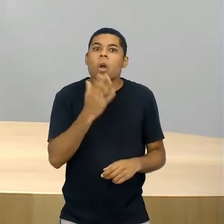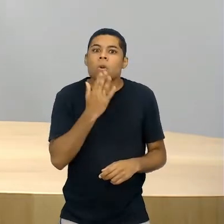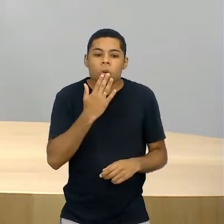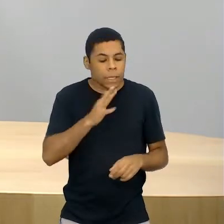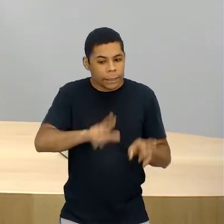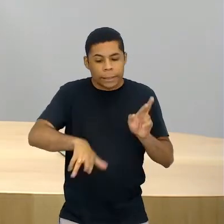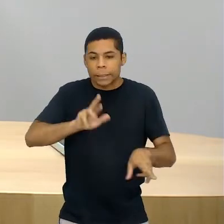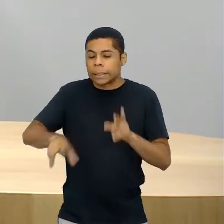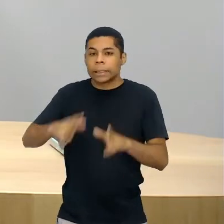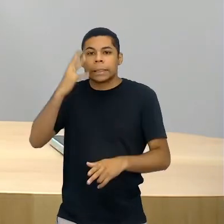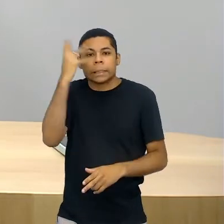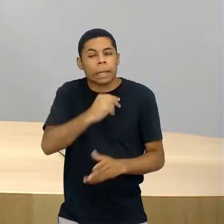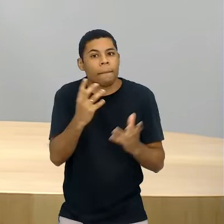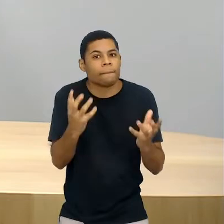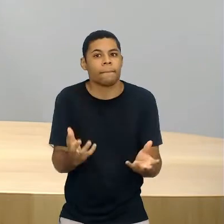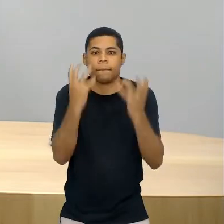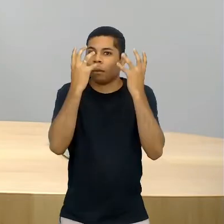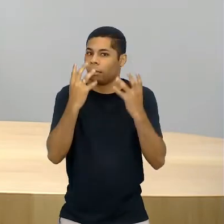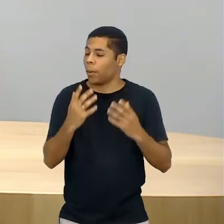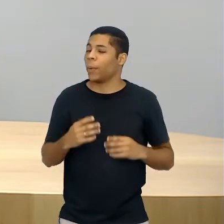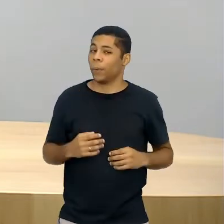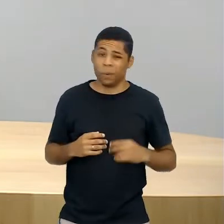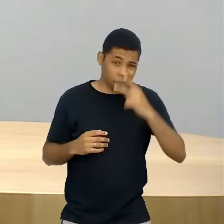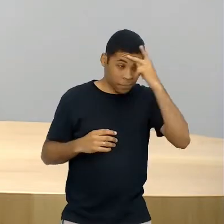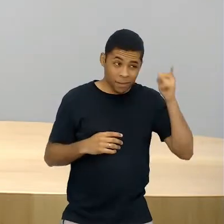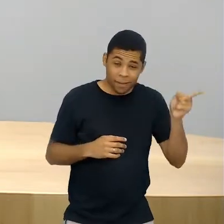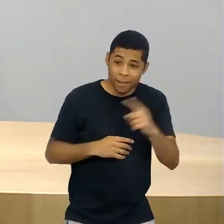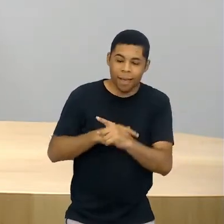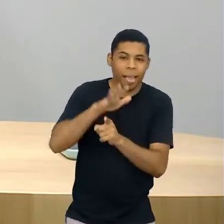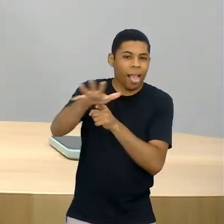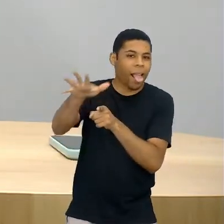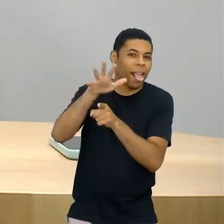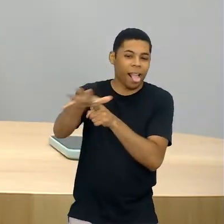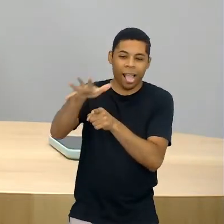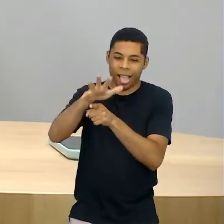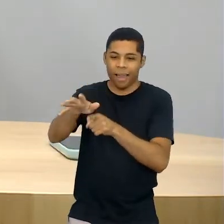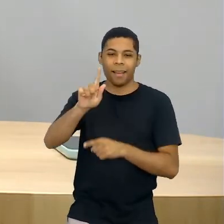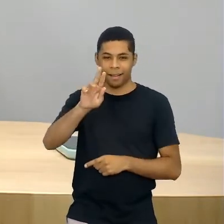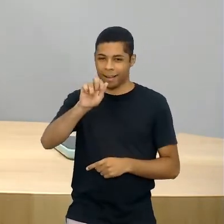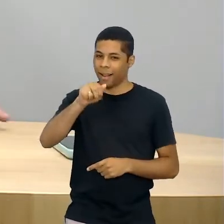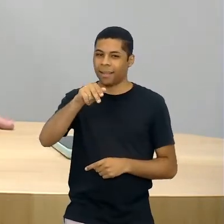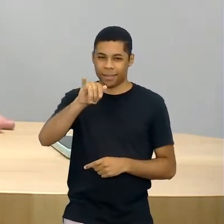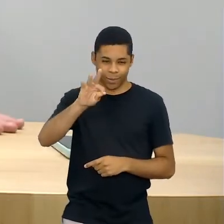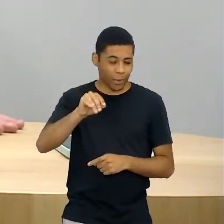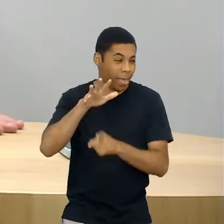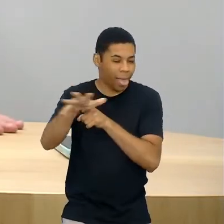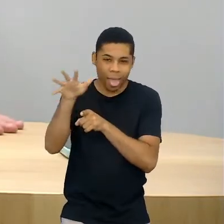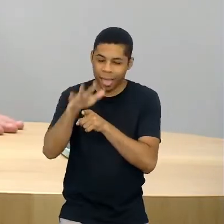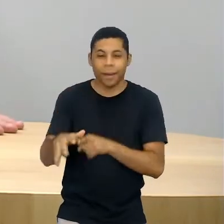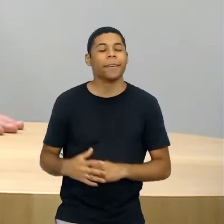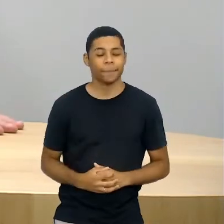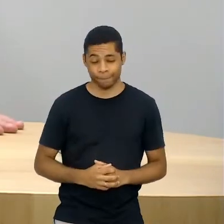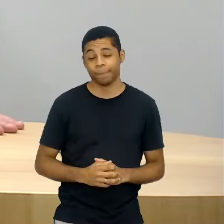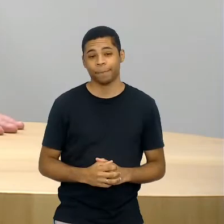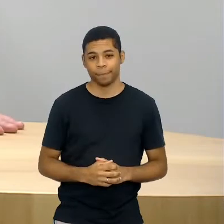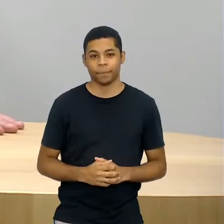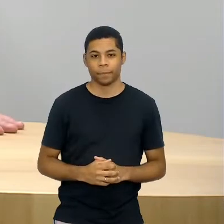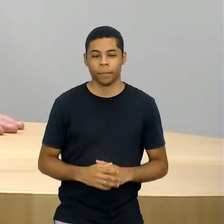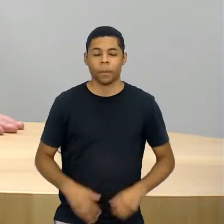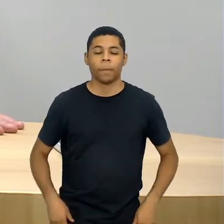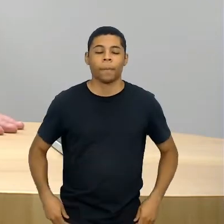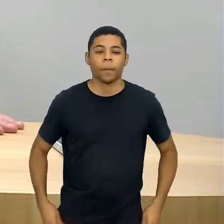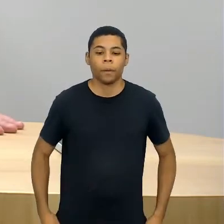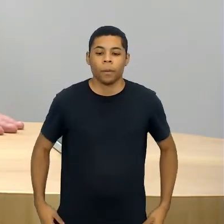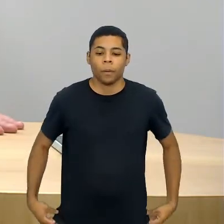rocha extremamente bela, então as pessoas usam aí para fazer ornamentos, aí, fazer aí nas construções.